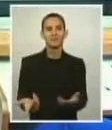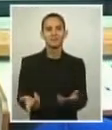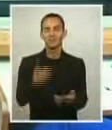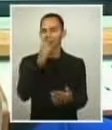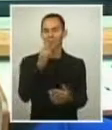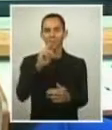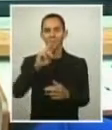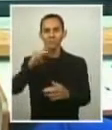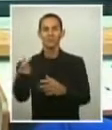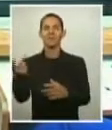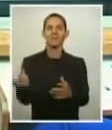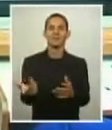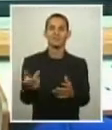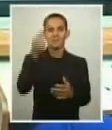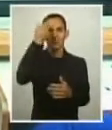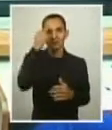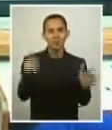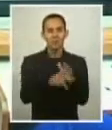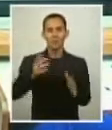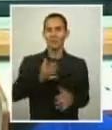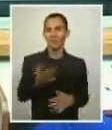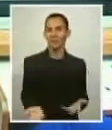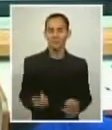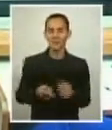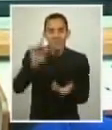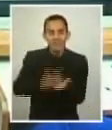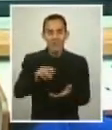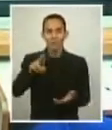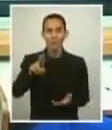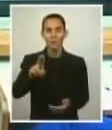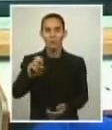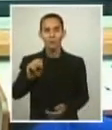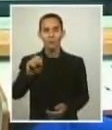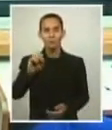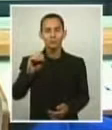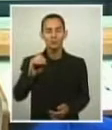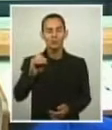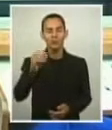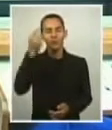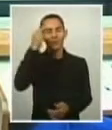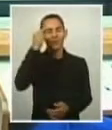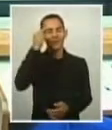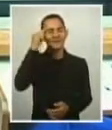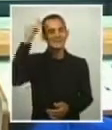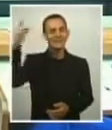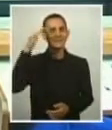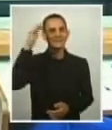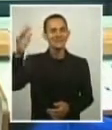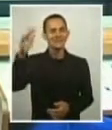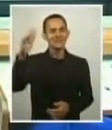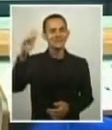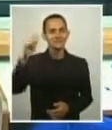oposto o antagônico ao pensamento burguês mas na verdade não sou sonhava com uma sociedade de